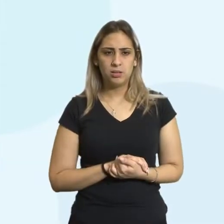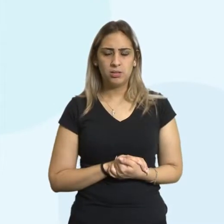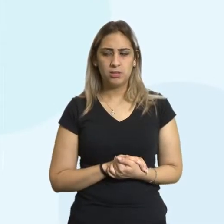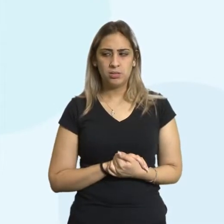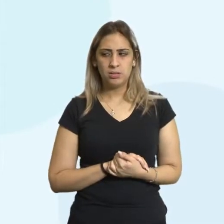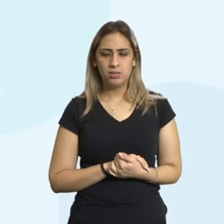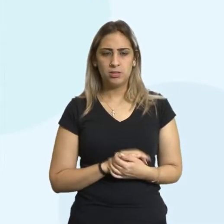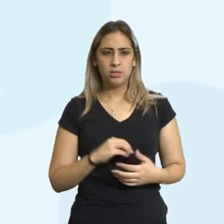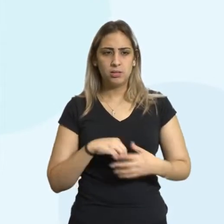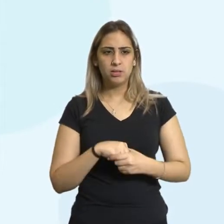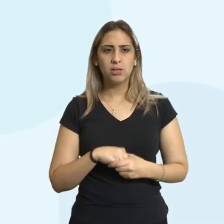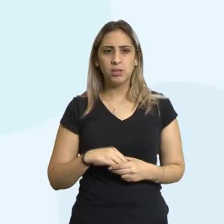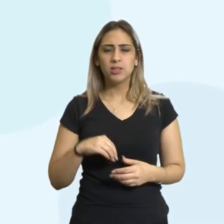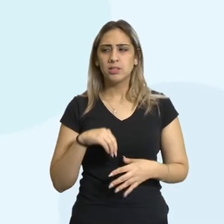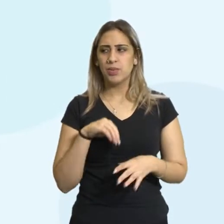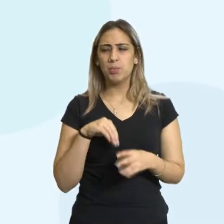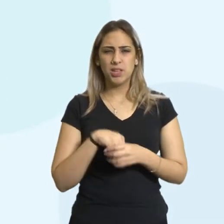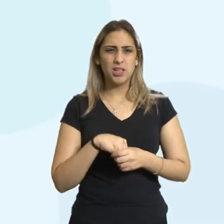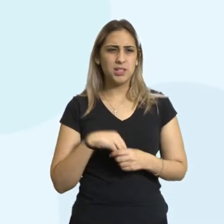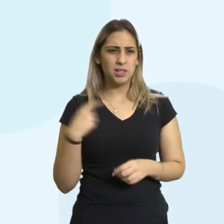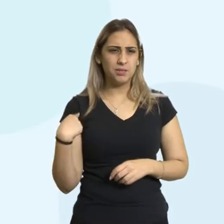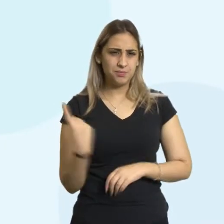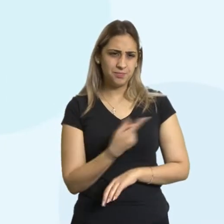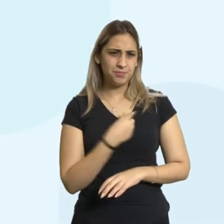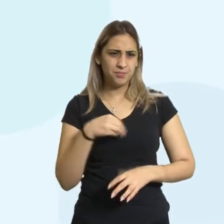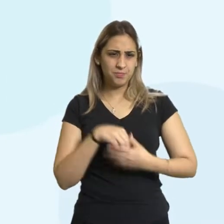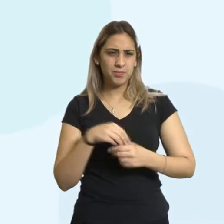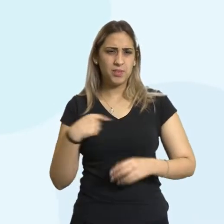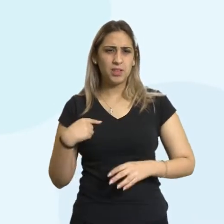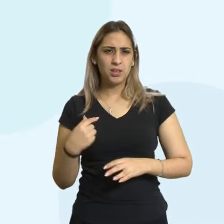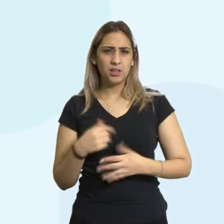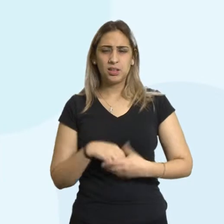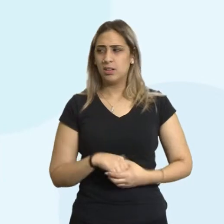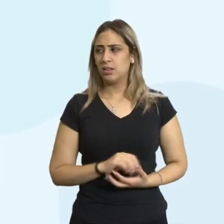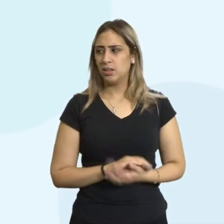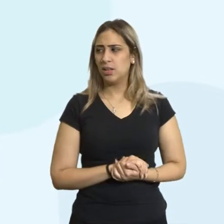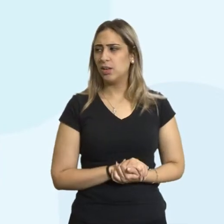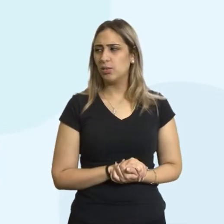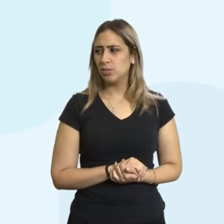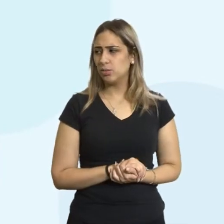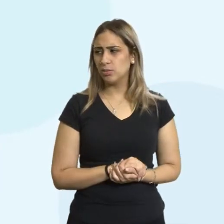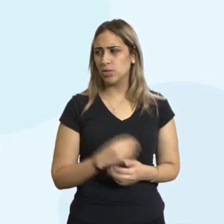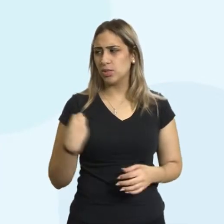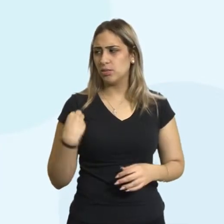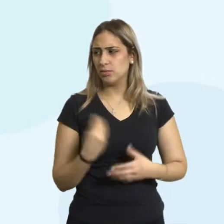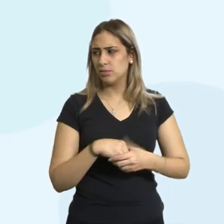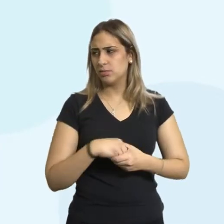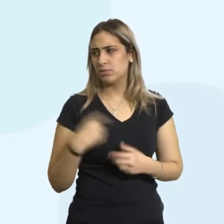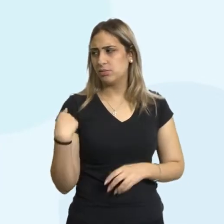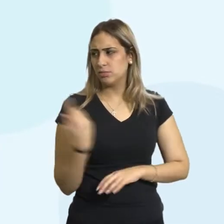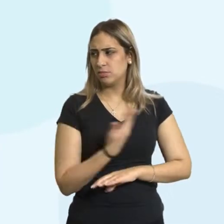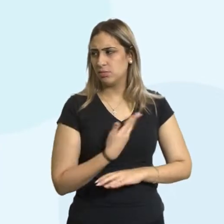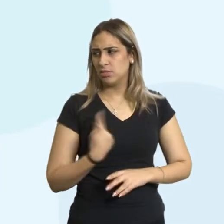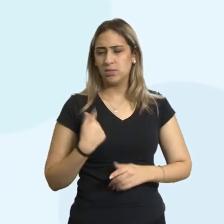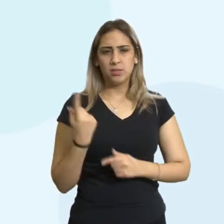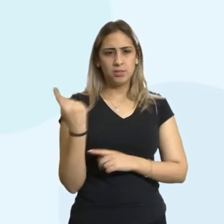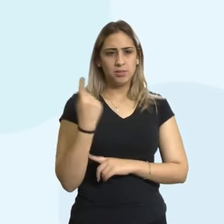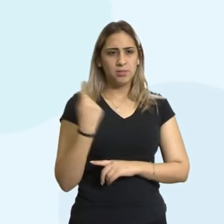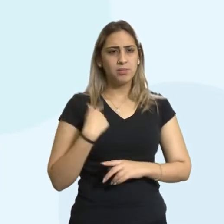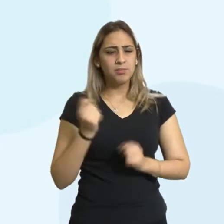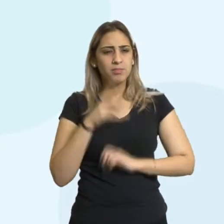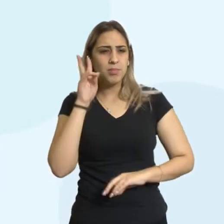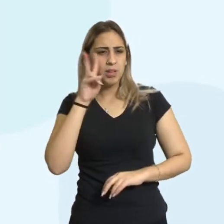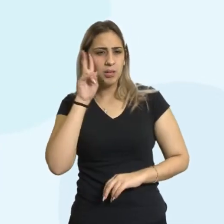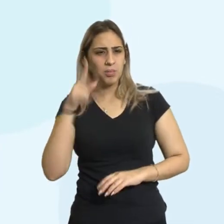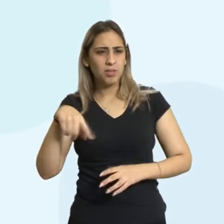seja componente Popular que a gente tenha mais dificuldade de fazer essa social Oi gente vai ajudar vocês aqui primeiro queria